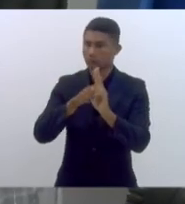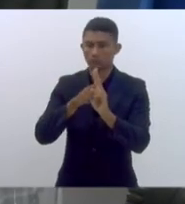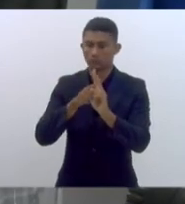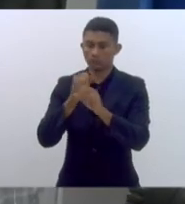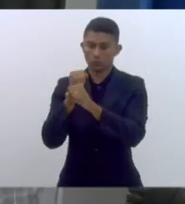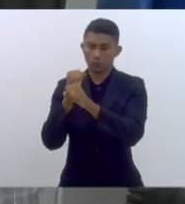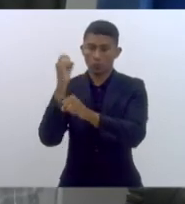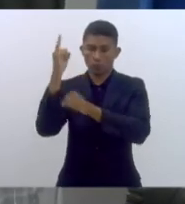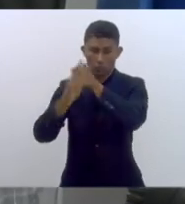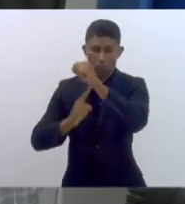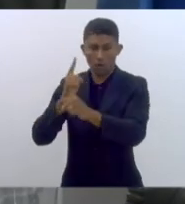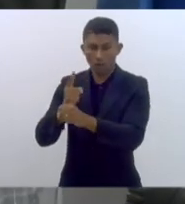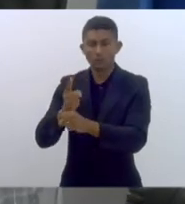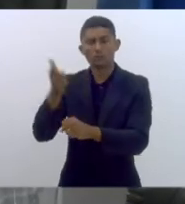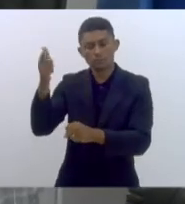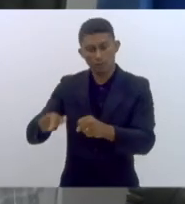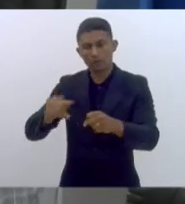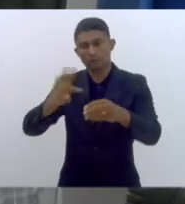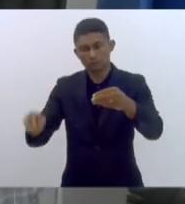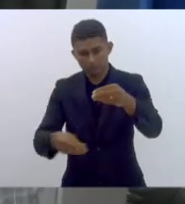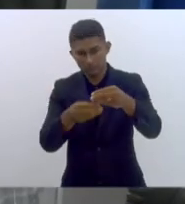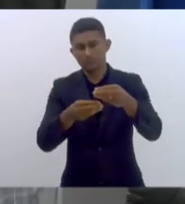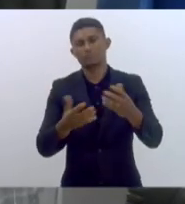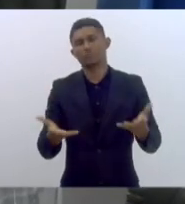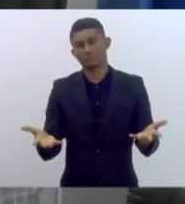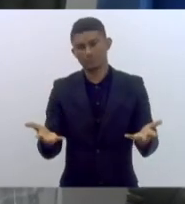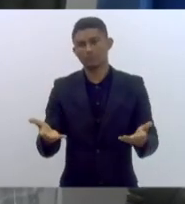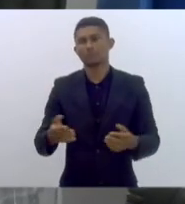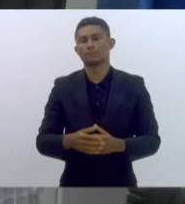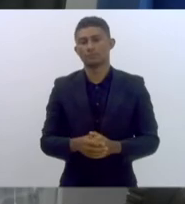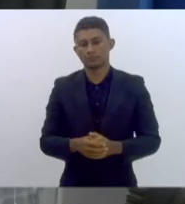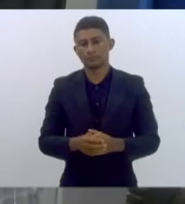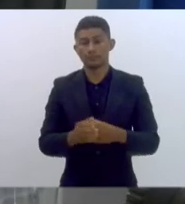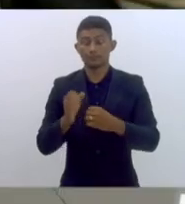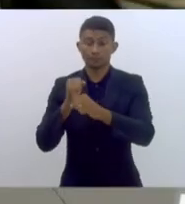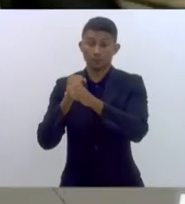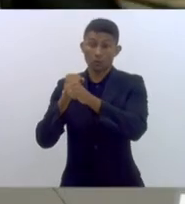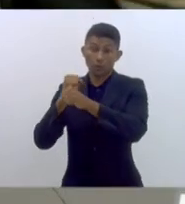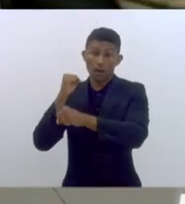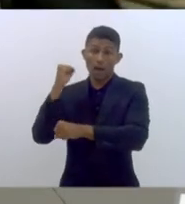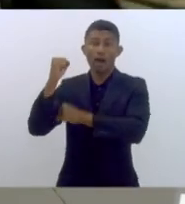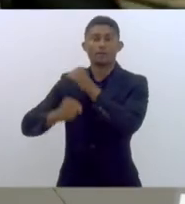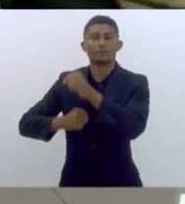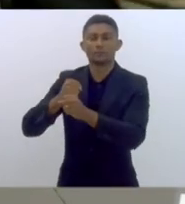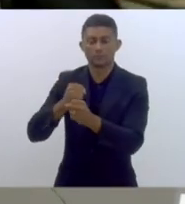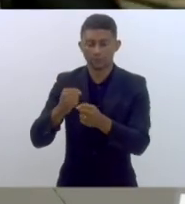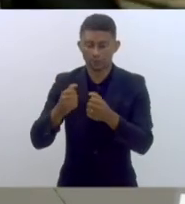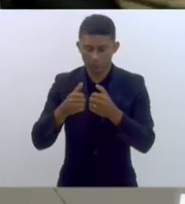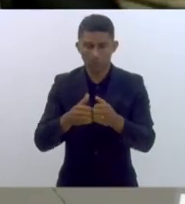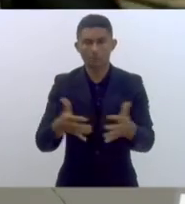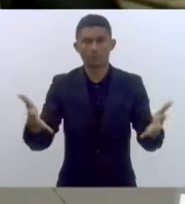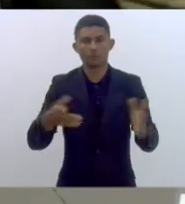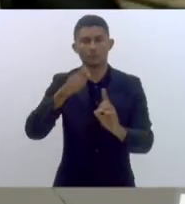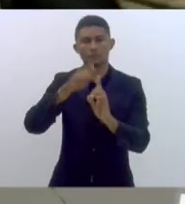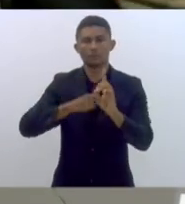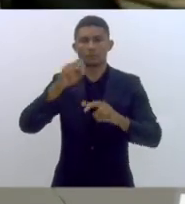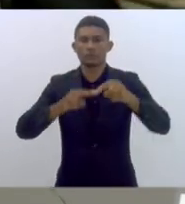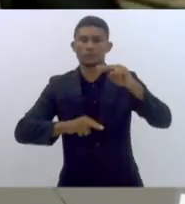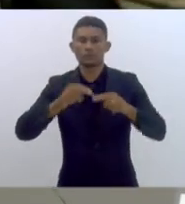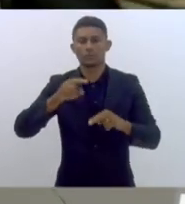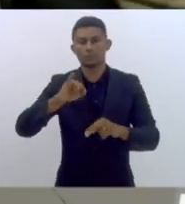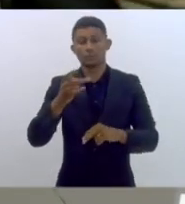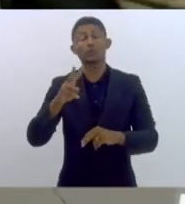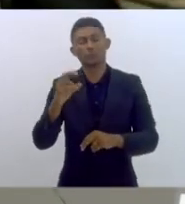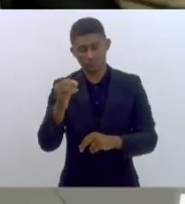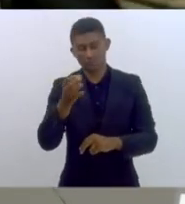ano é o outro montante que a gente está requisitando. Ano que vem a gente já vai começar isso, a pagar. Isso. Em julho do ano que vem. Julho do ano